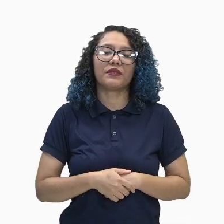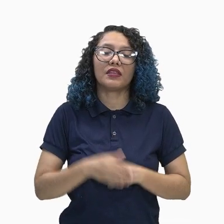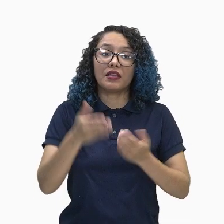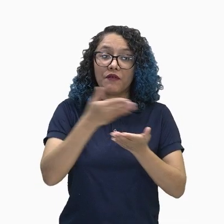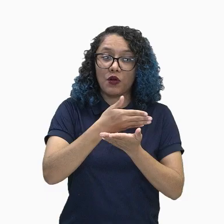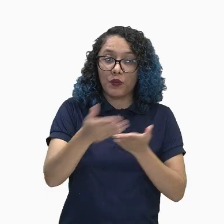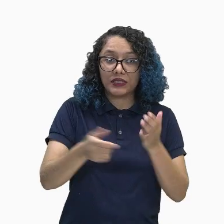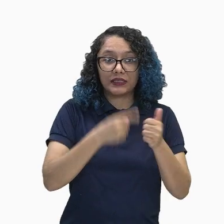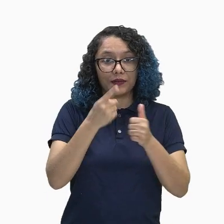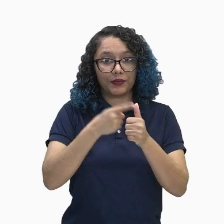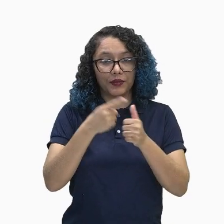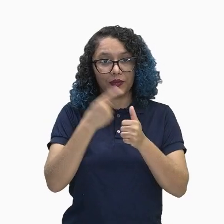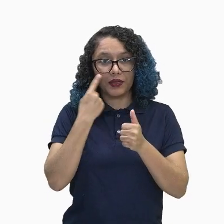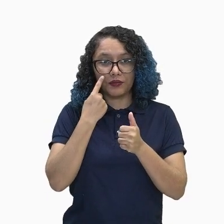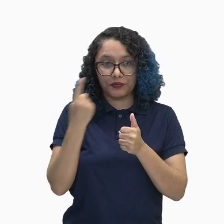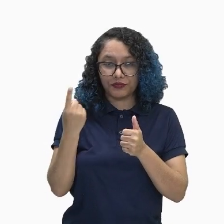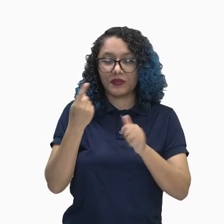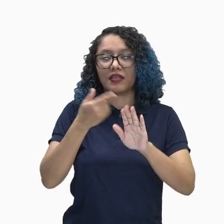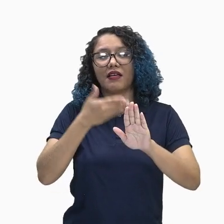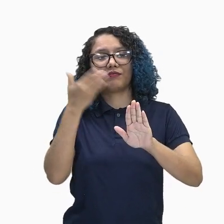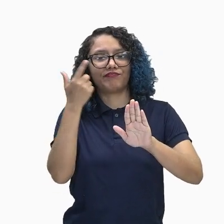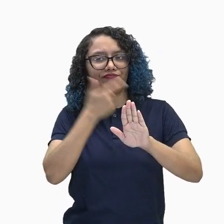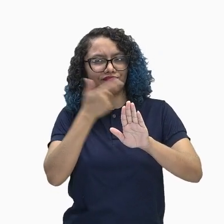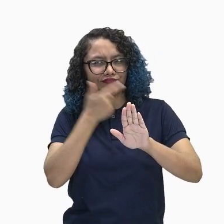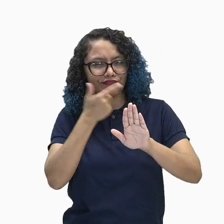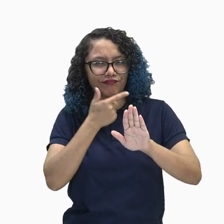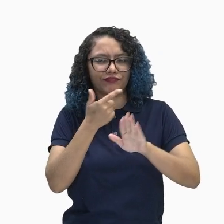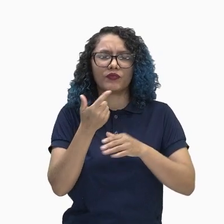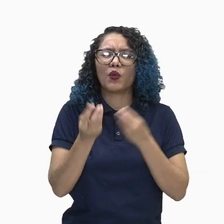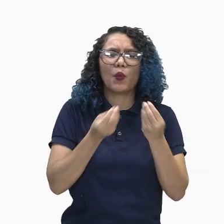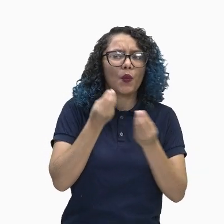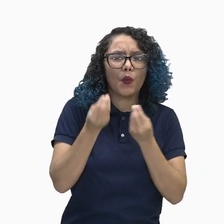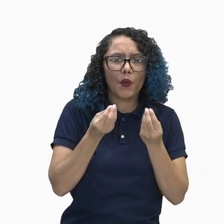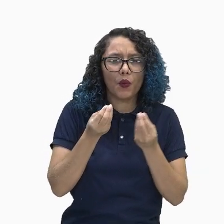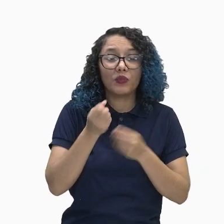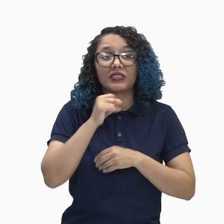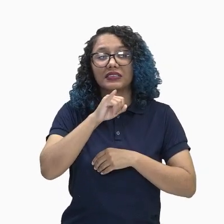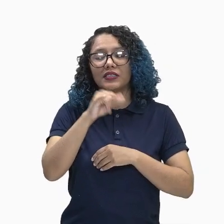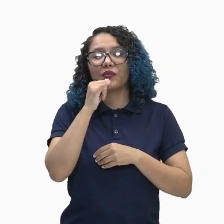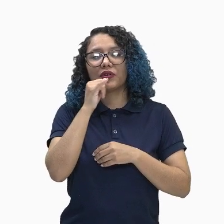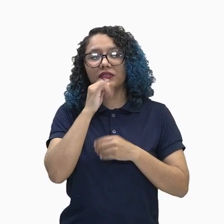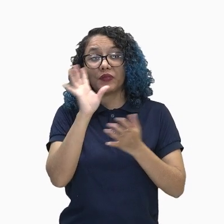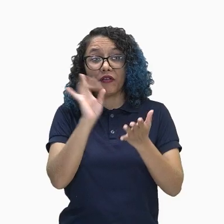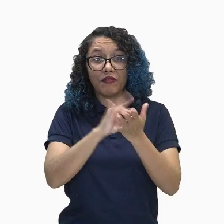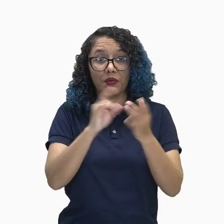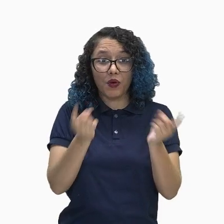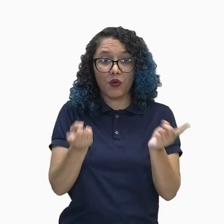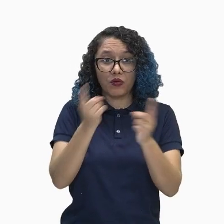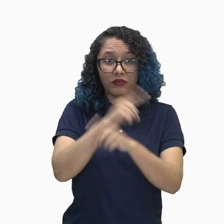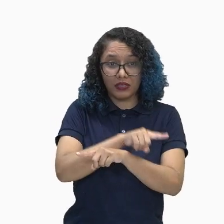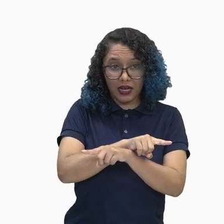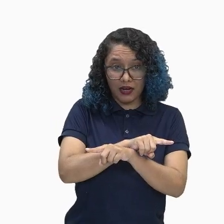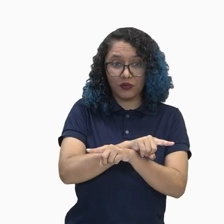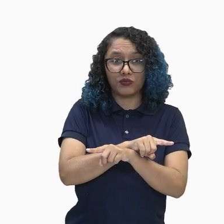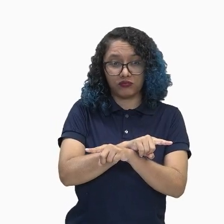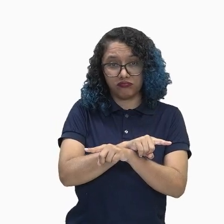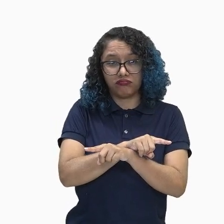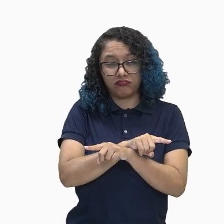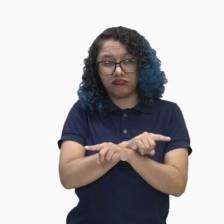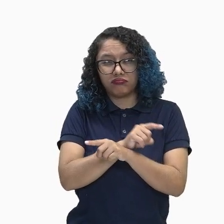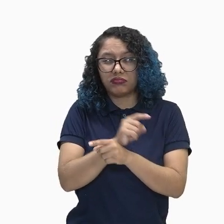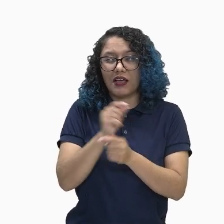ironia, né? O que significa a ironia? Ocorre quando se afirma ao contrário daquilo que realmente se quer